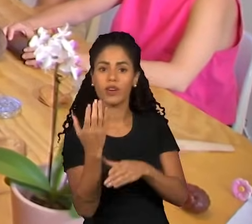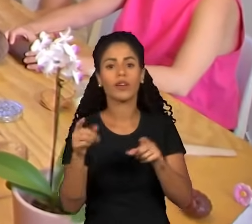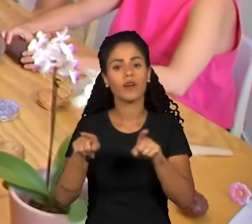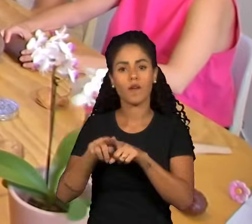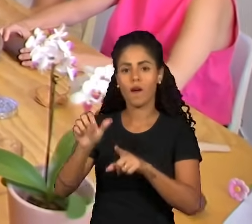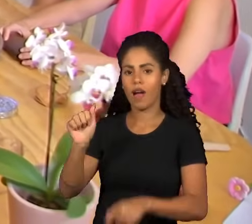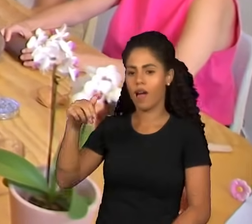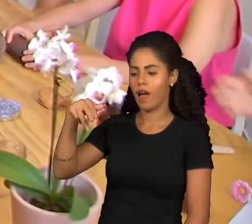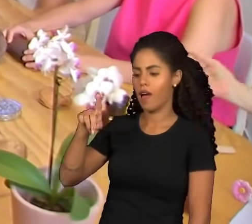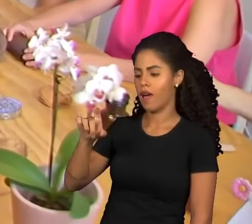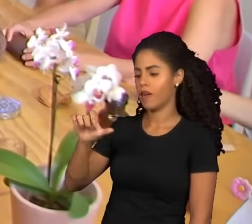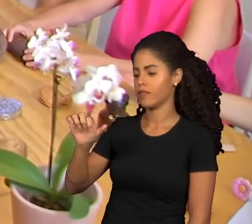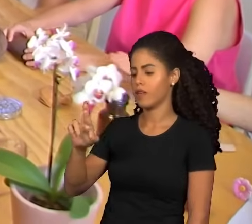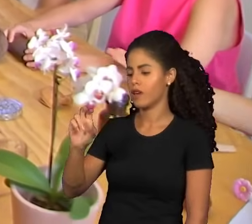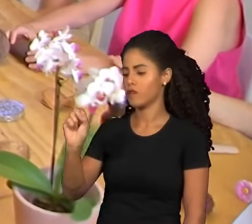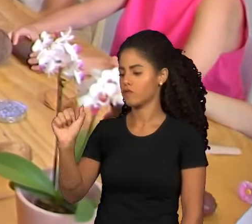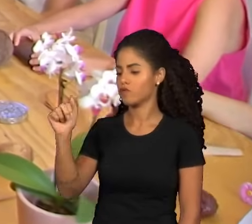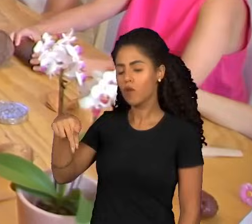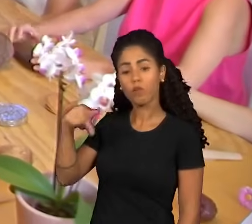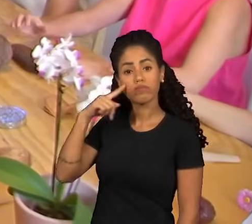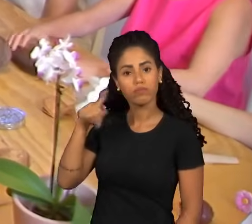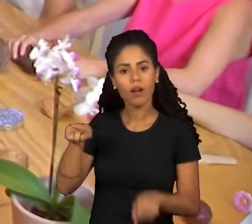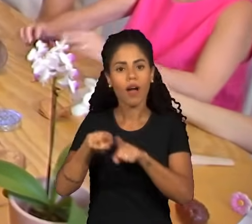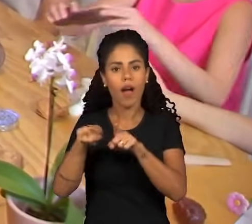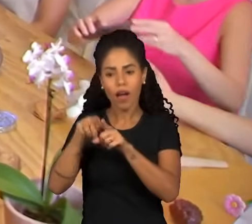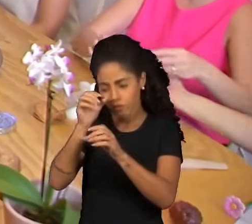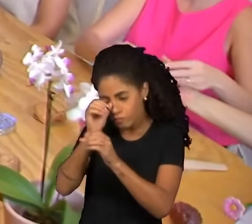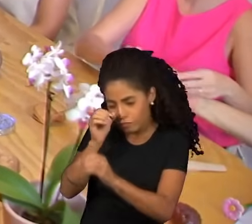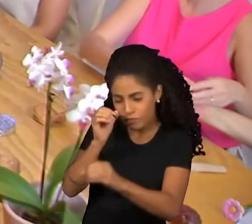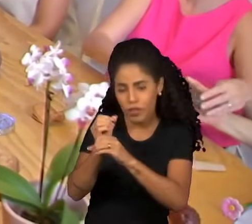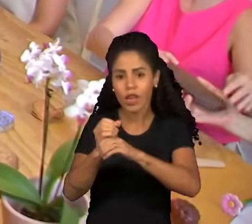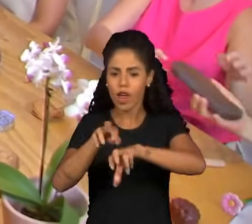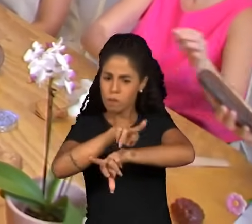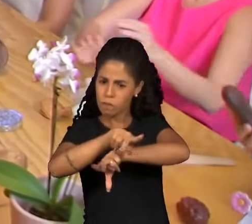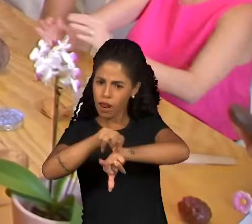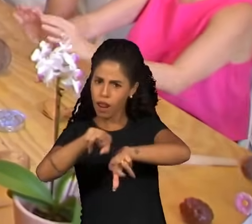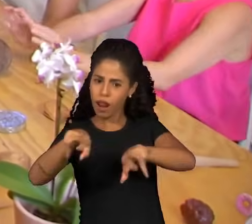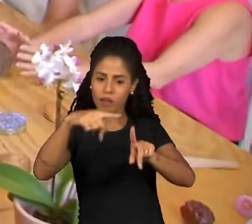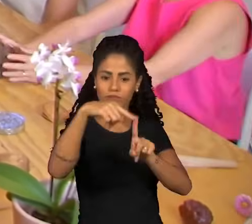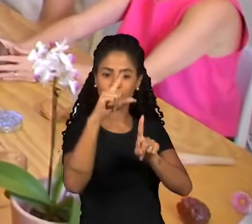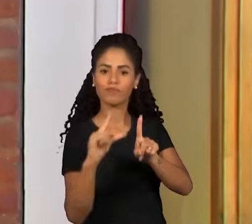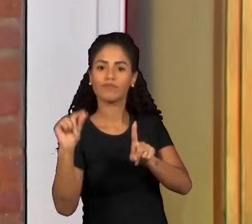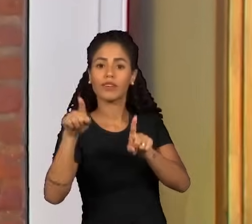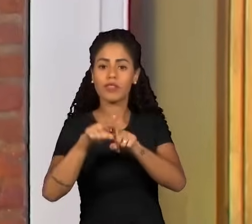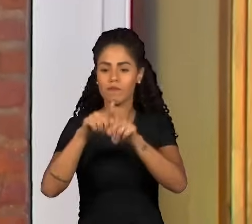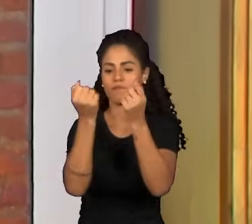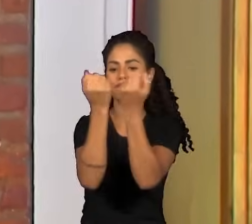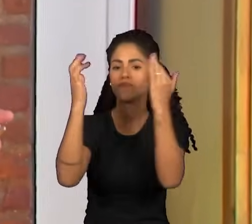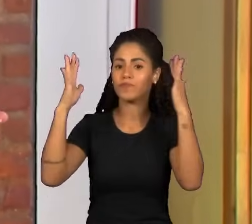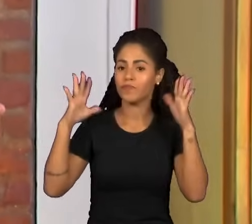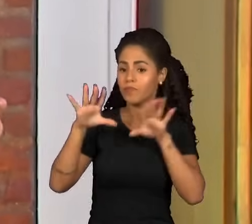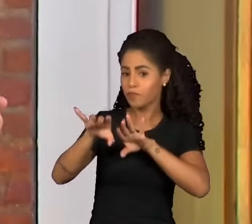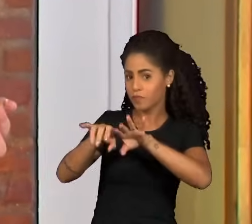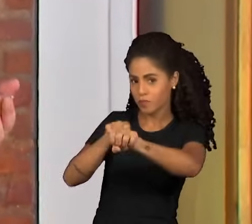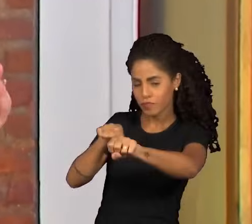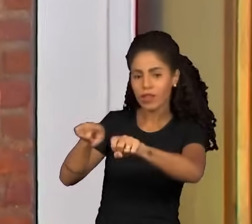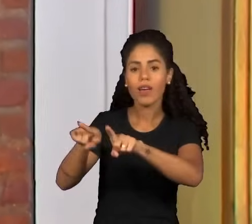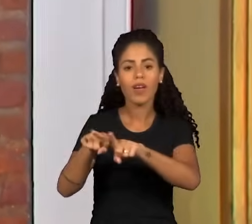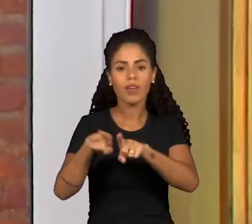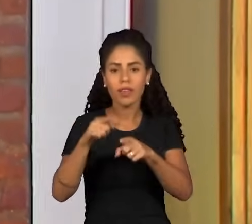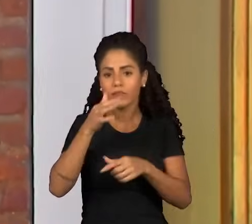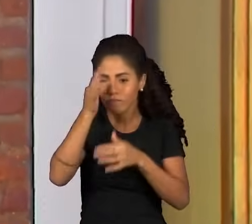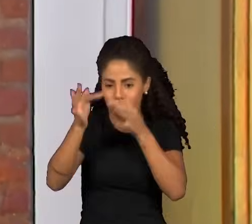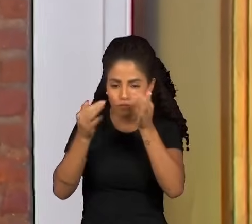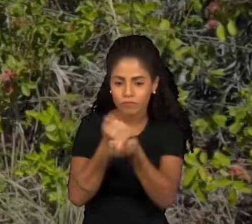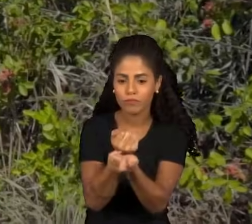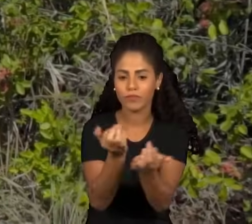biólogo Anderson Santos, mestre em Biodiversidade Vegetal e Meio Ambiente, formado pelo Instituto de Botânica de